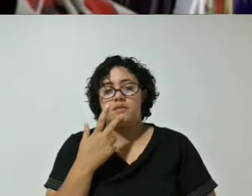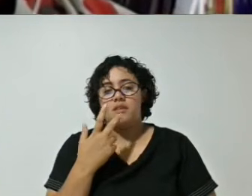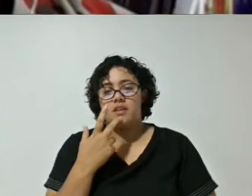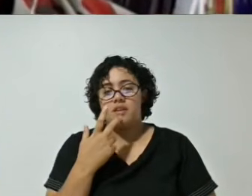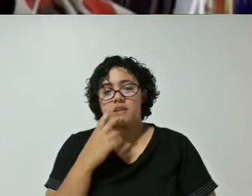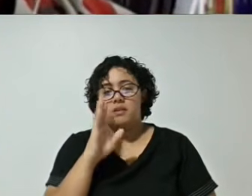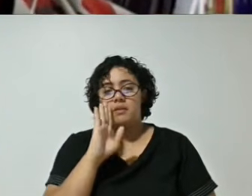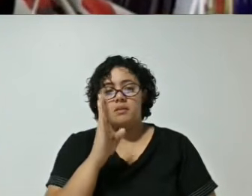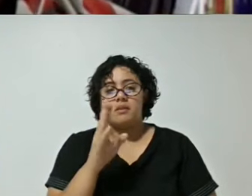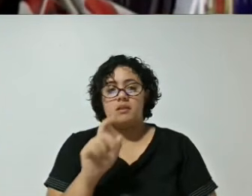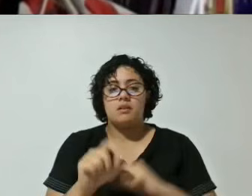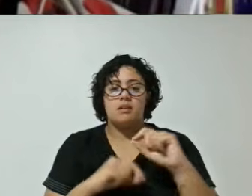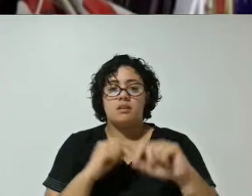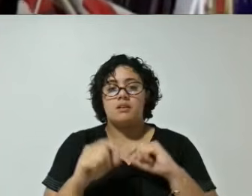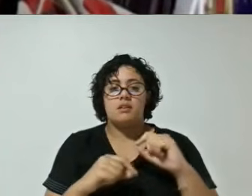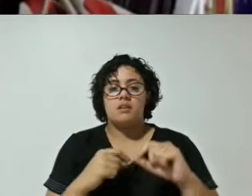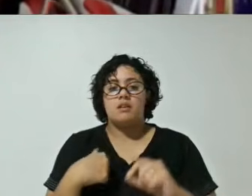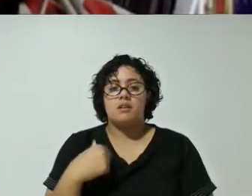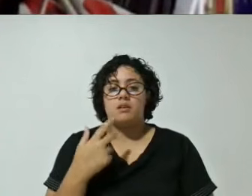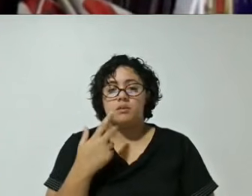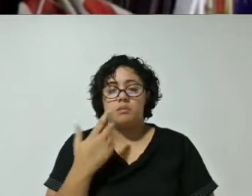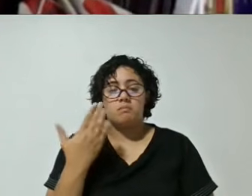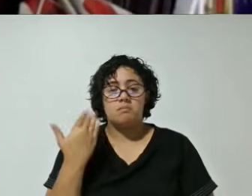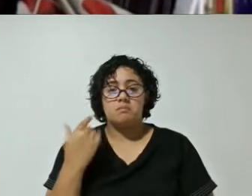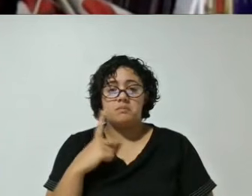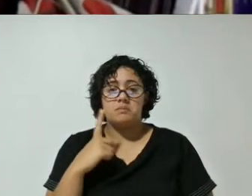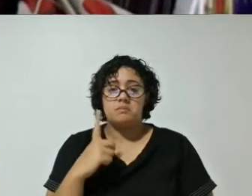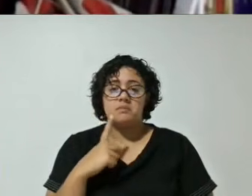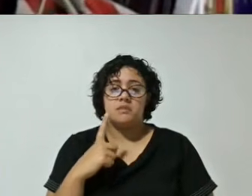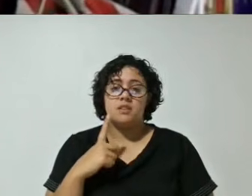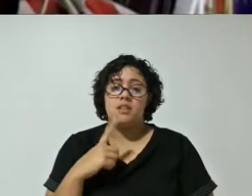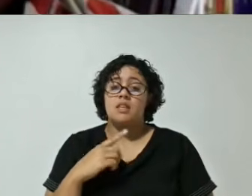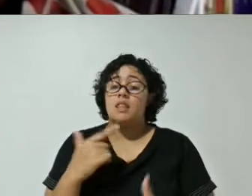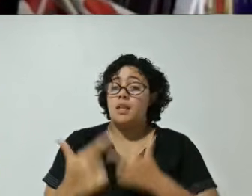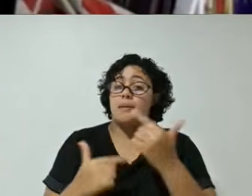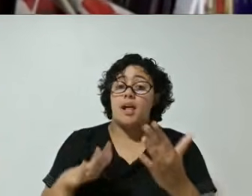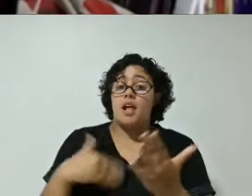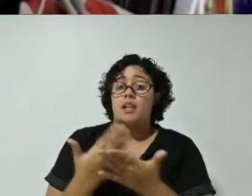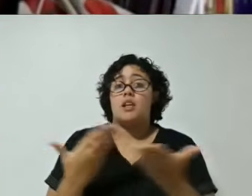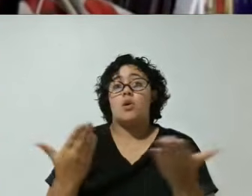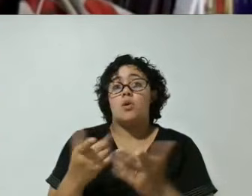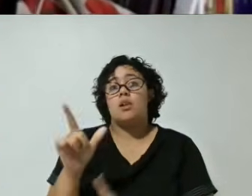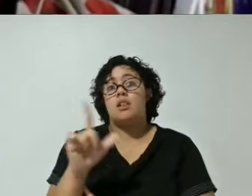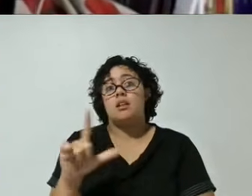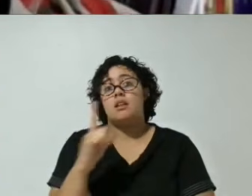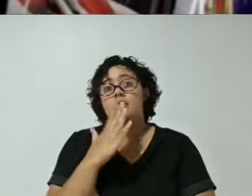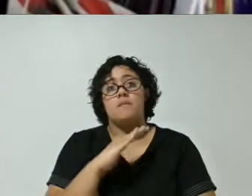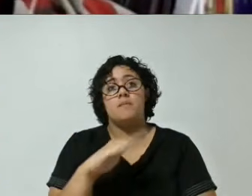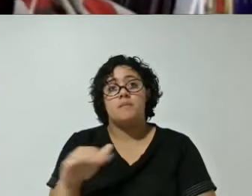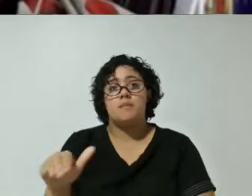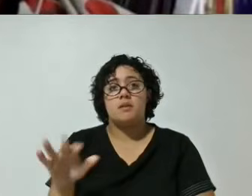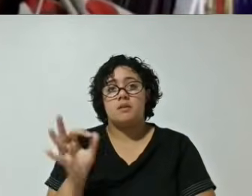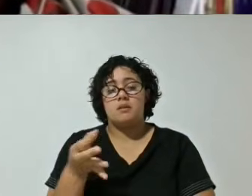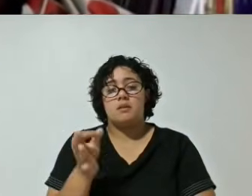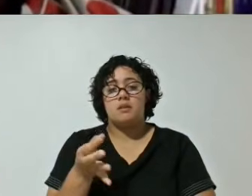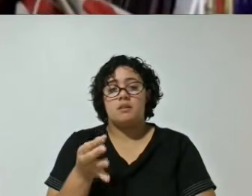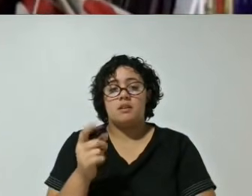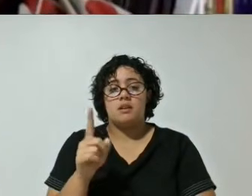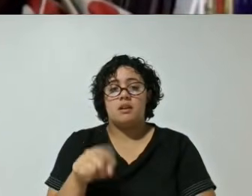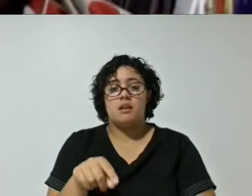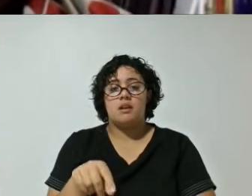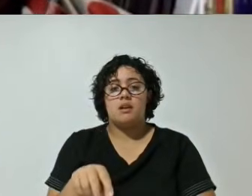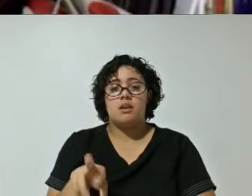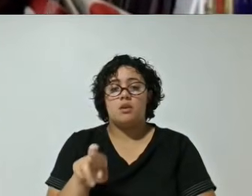principalmente assim um que eu tive que assim trabalha até hoje com a literatura, principalmente infantil, né? Que é o Rubinho do Vale. Rubinho